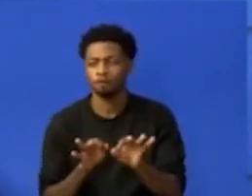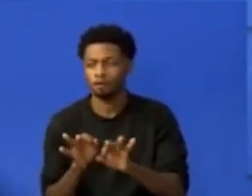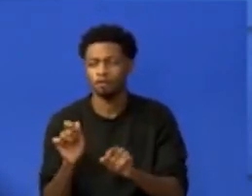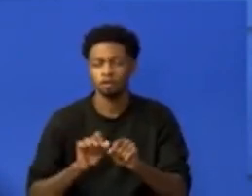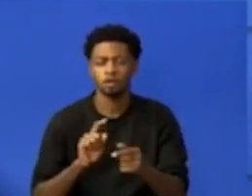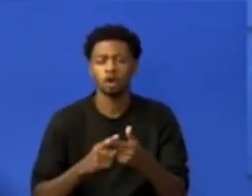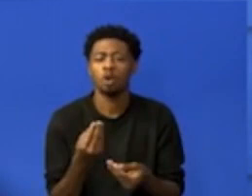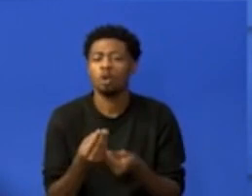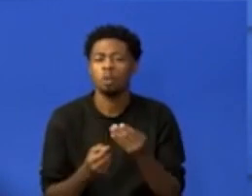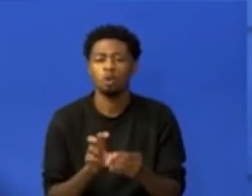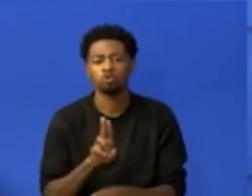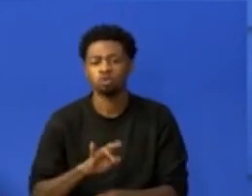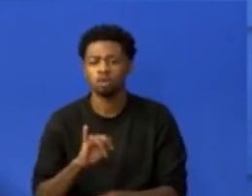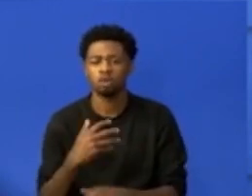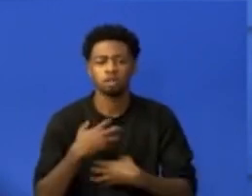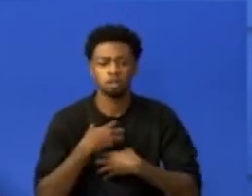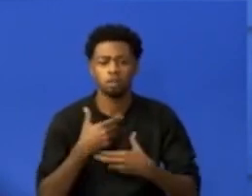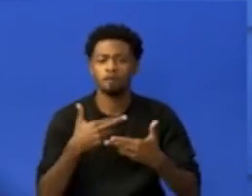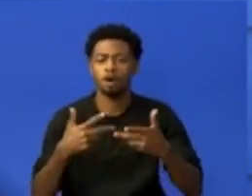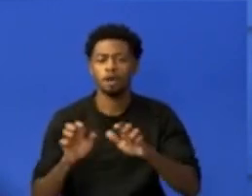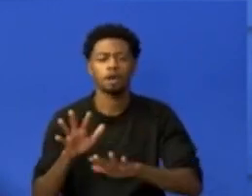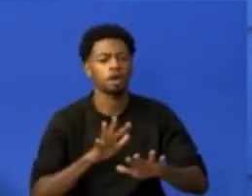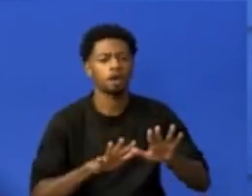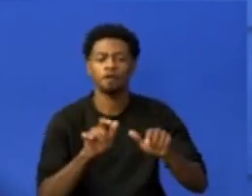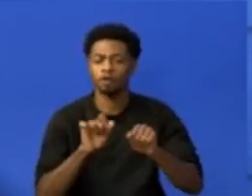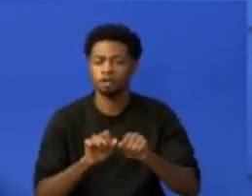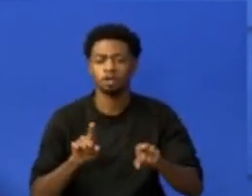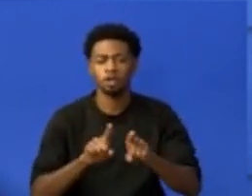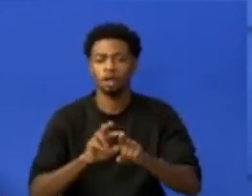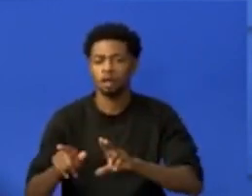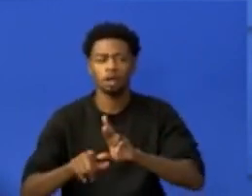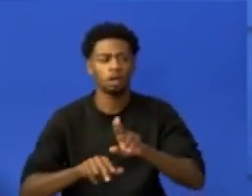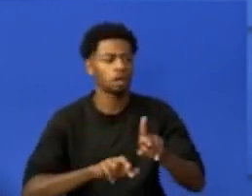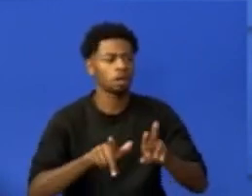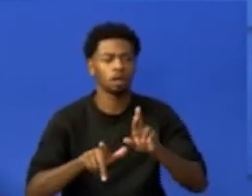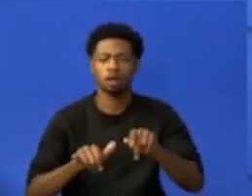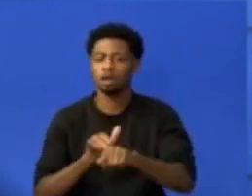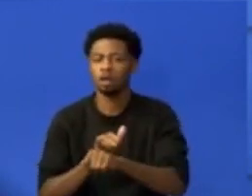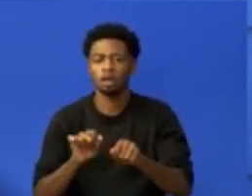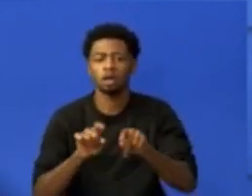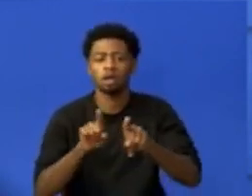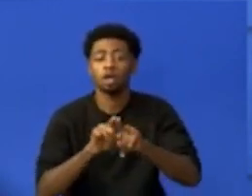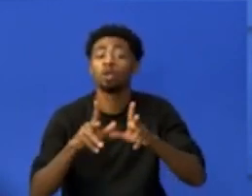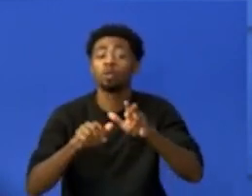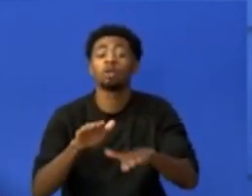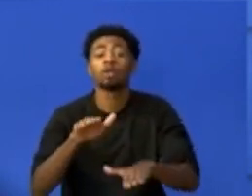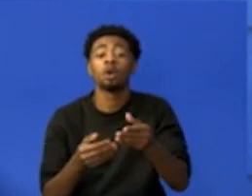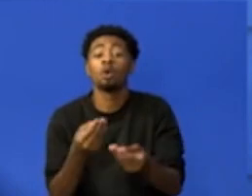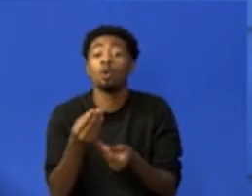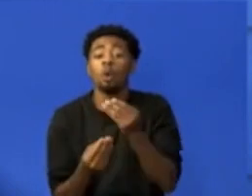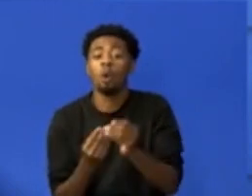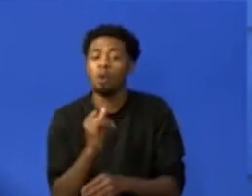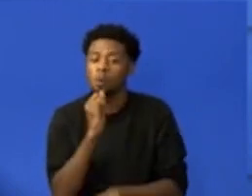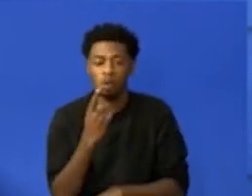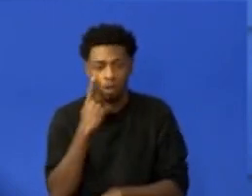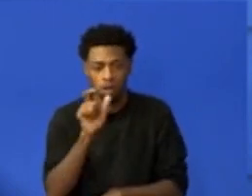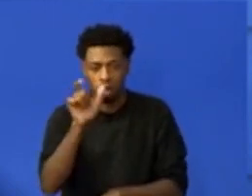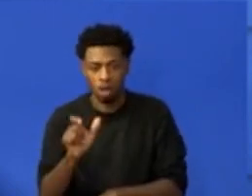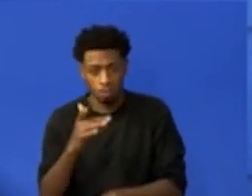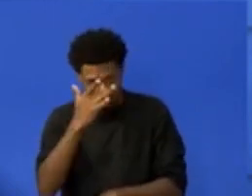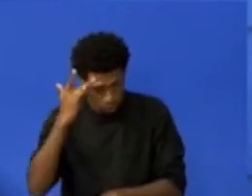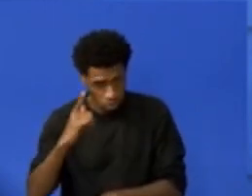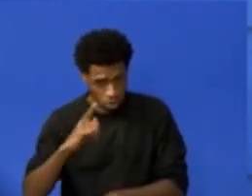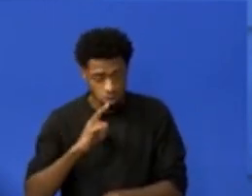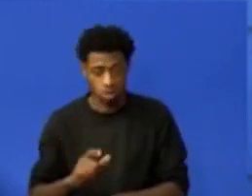de que maneira ele vai utilizar esses tipos de exercícios, diferentes estratégias de treinamento. Tudo vai depender da necessidade